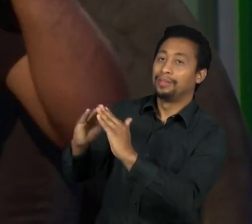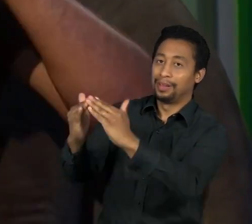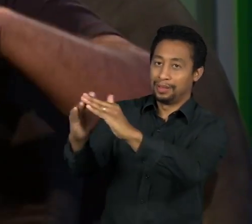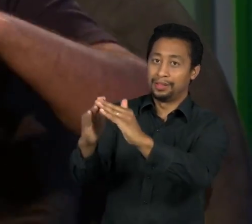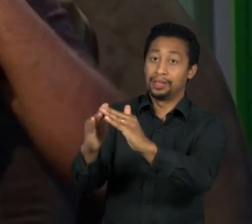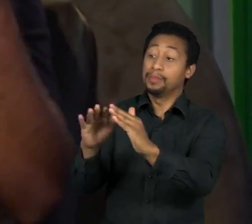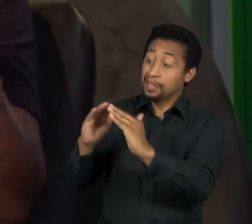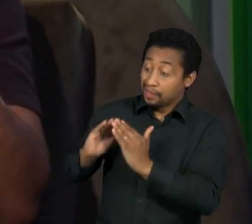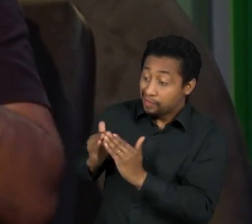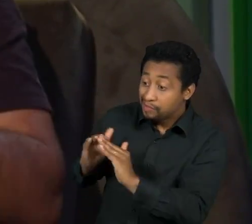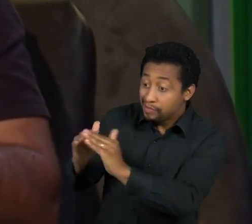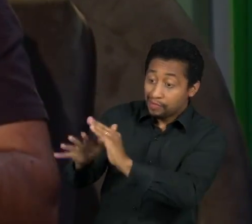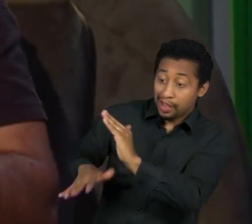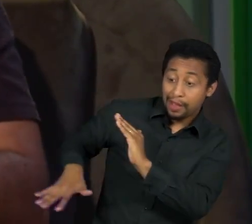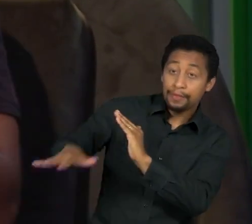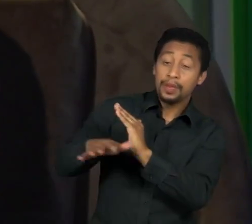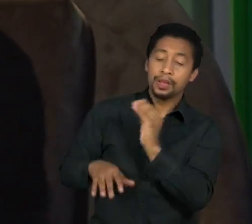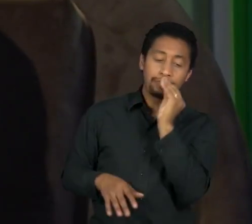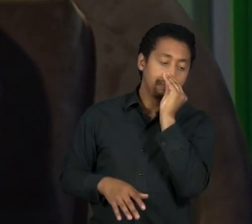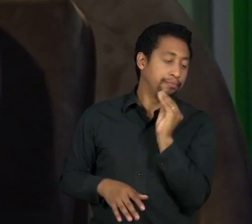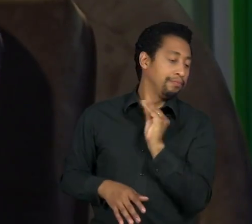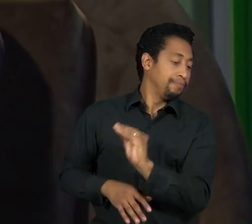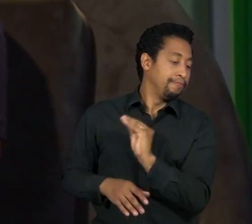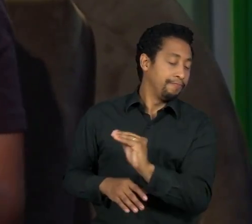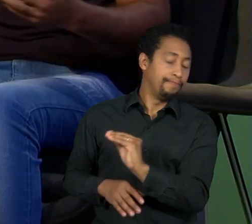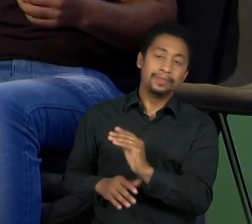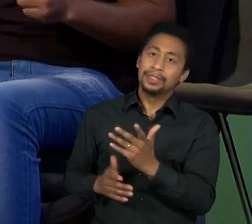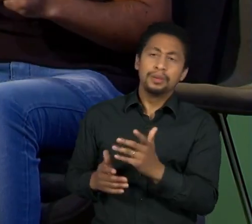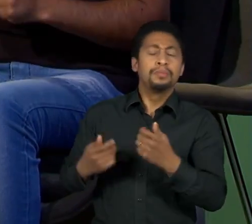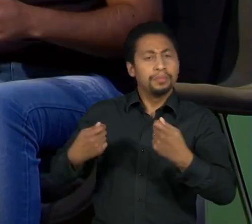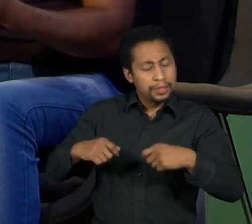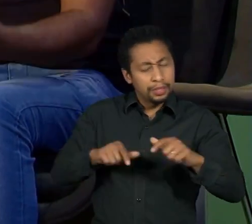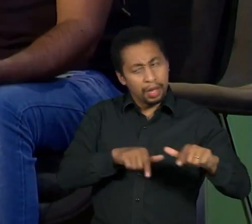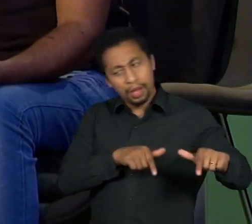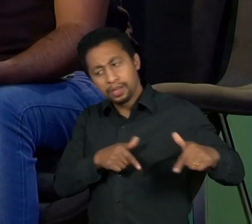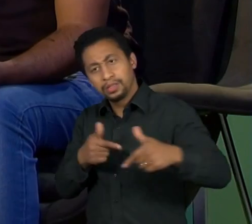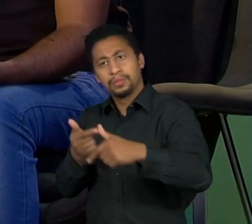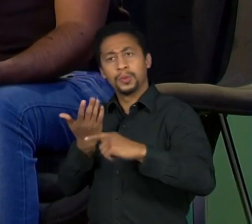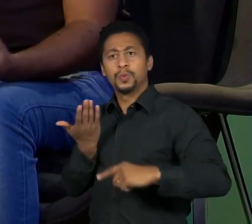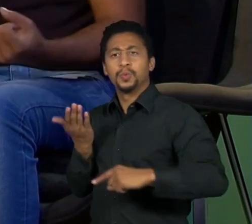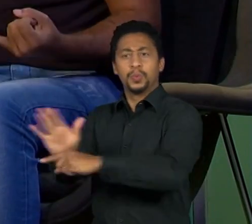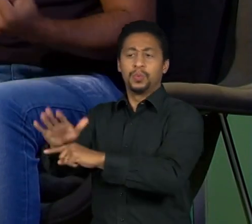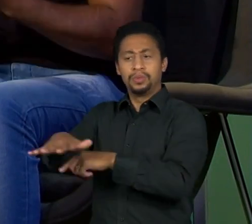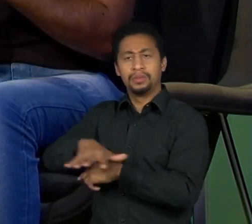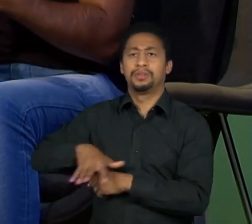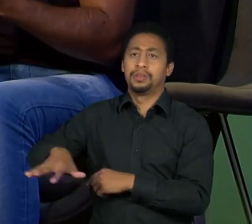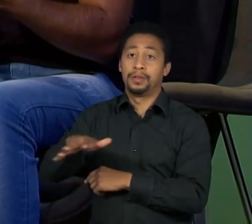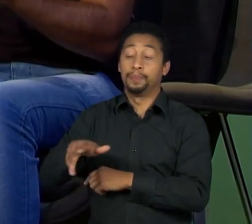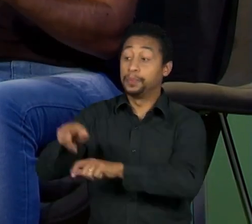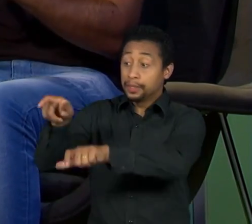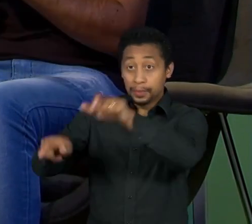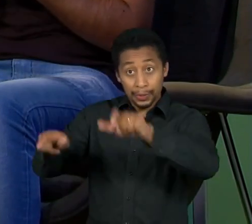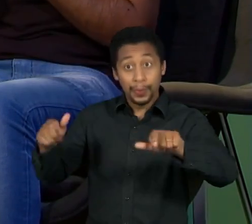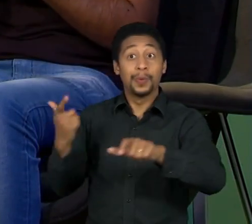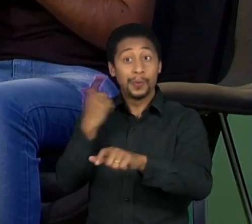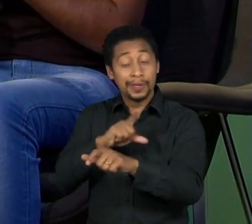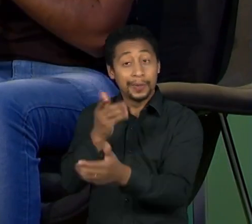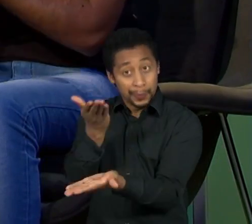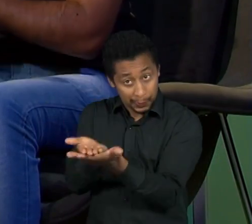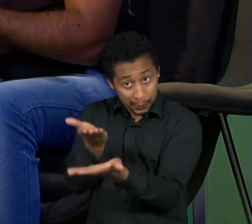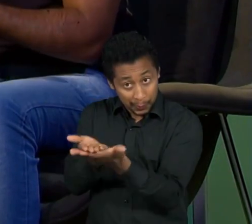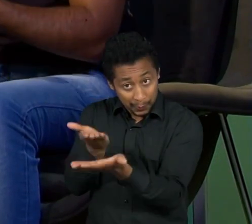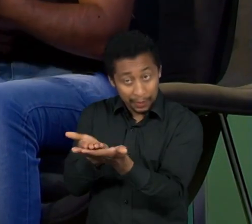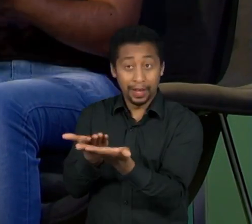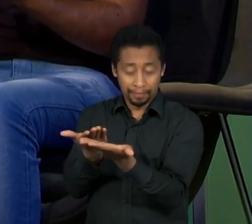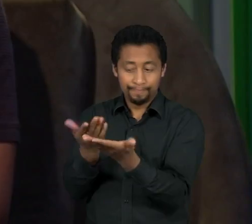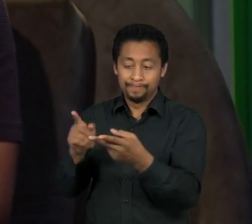inclusive para quem, consciente ou inconscientemente, faz ela existir como um projeto, é que uma pessoa dessa, quando ela tem acesso à educação, quando ela tem acesso